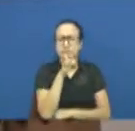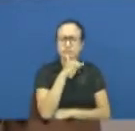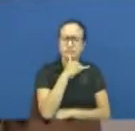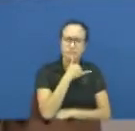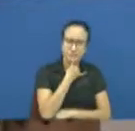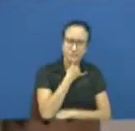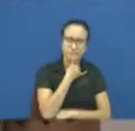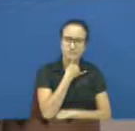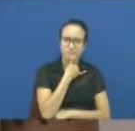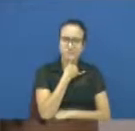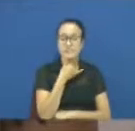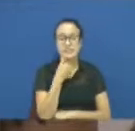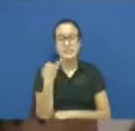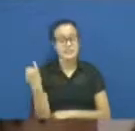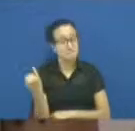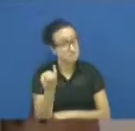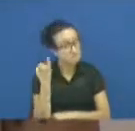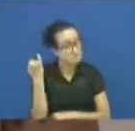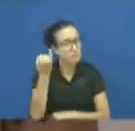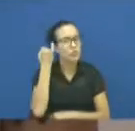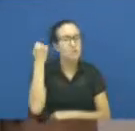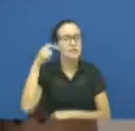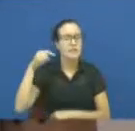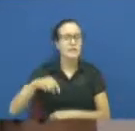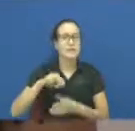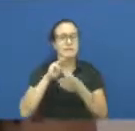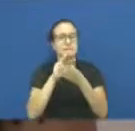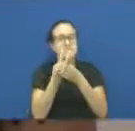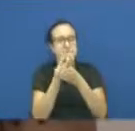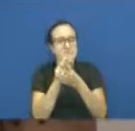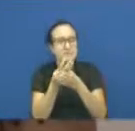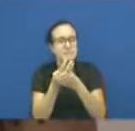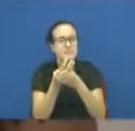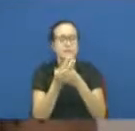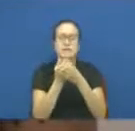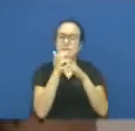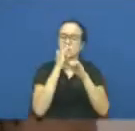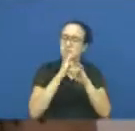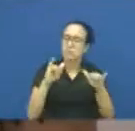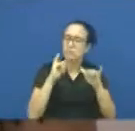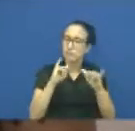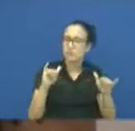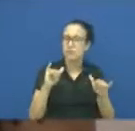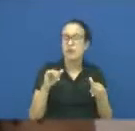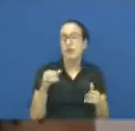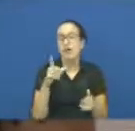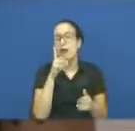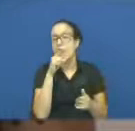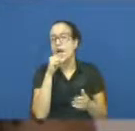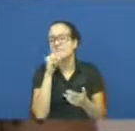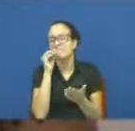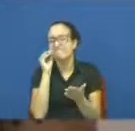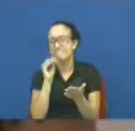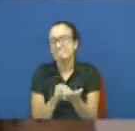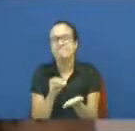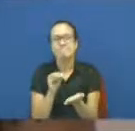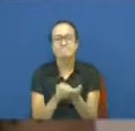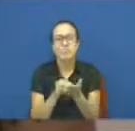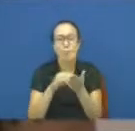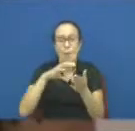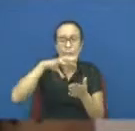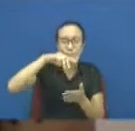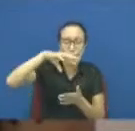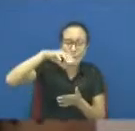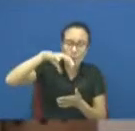importante que essa Casa de Lei se pronunciar com relação à falta d'água que estamos vivendo nesse momento. A gente precisa